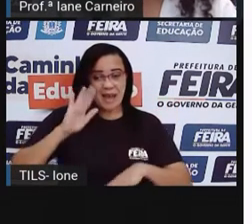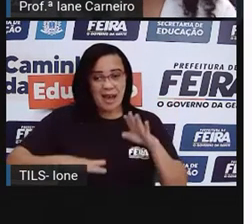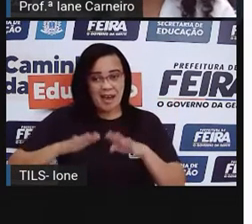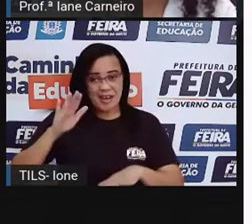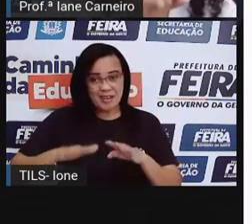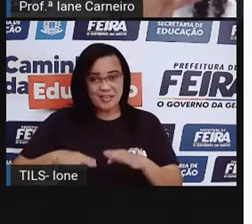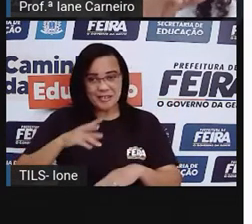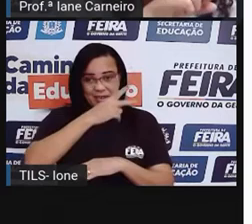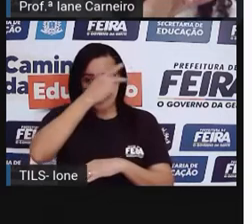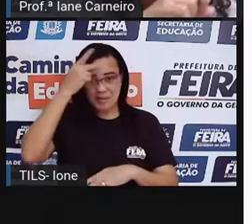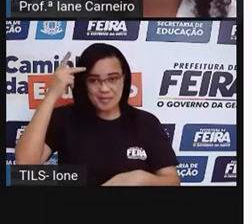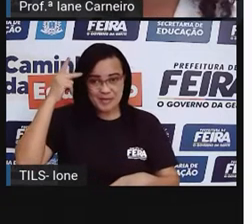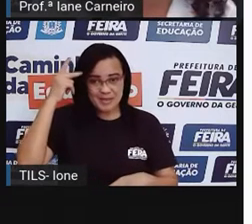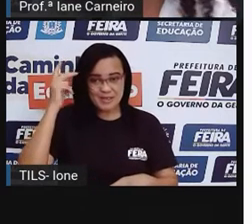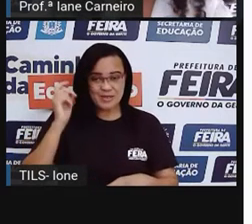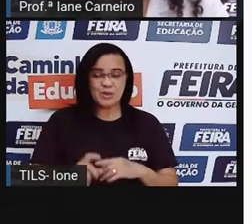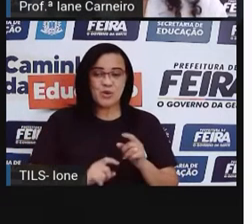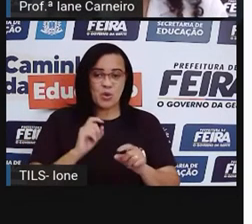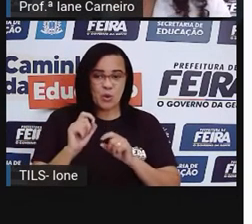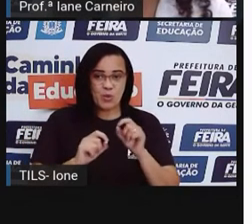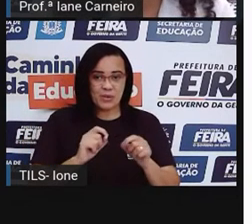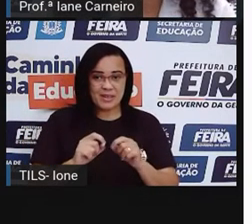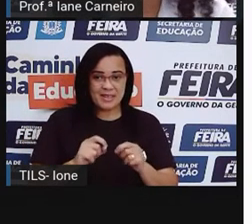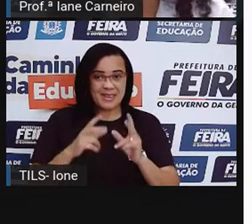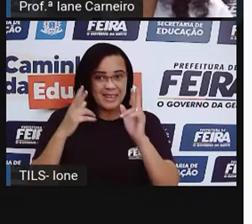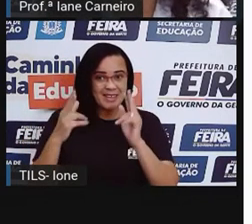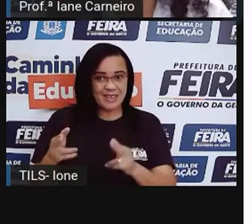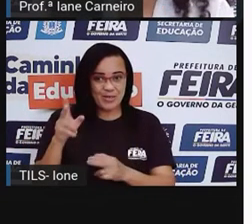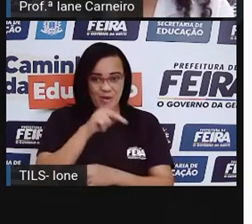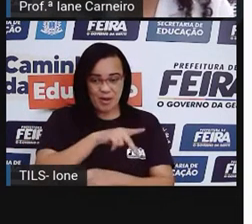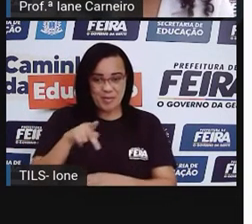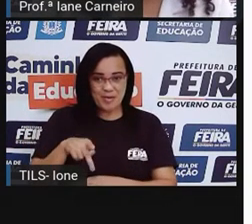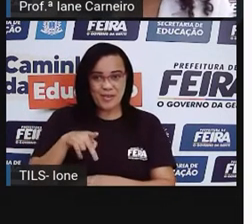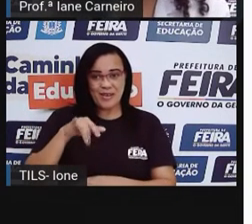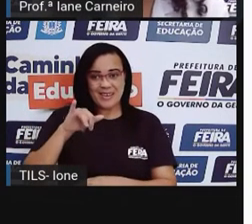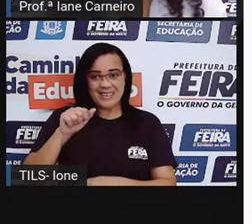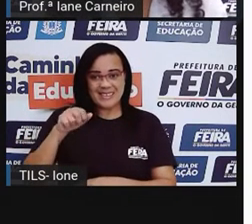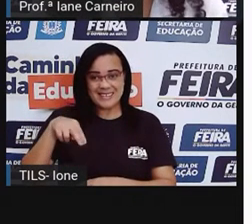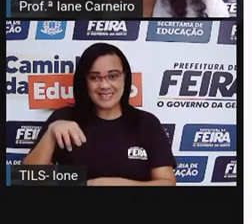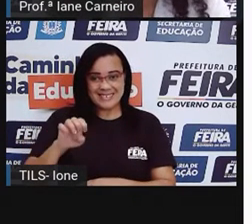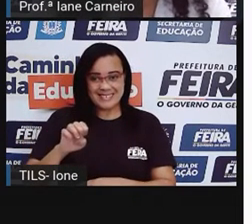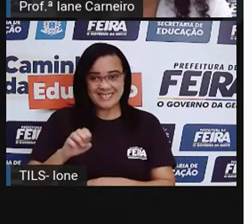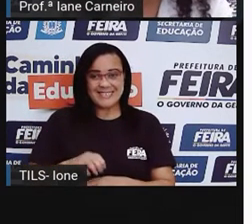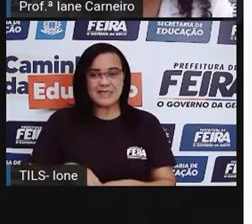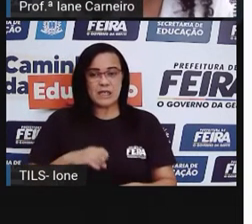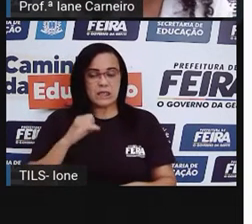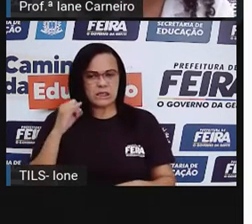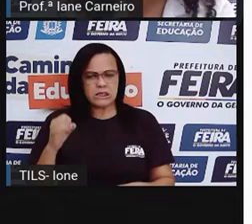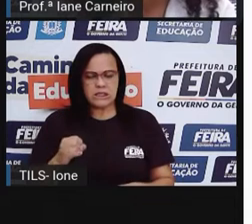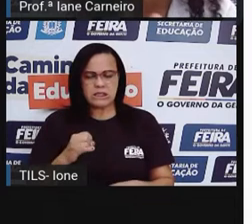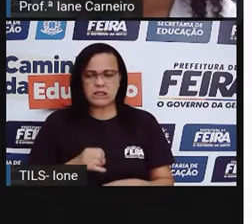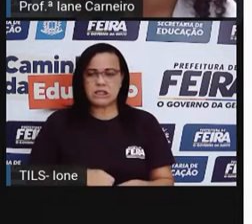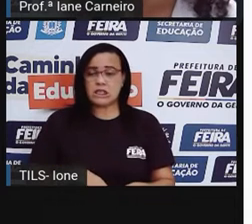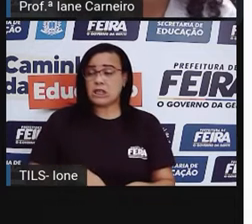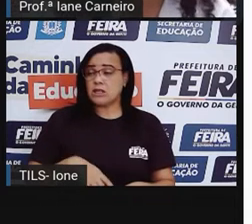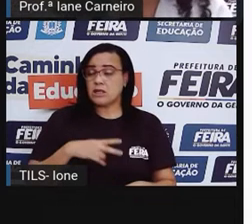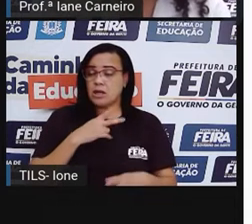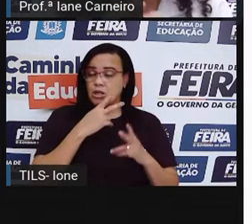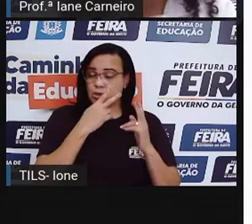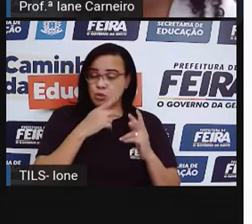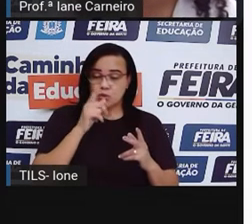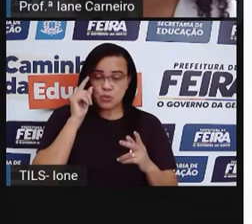né? Igual a Proiane aqui, que quando está com fome, por exemplo, fica bem irritada, né? Então a gente precisa aprender